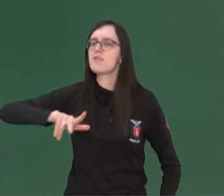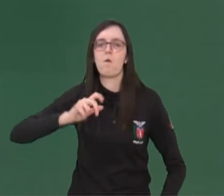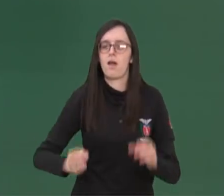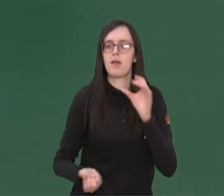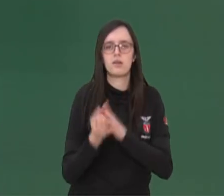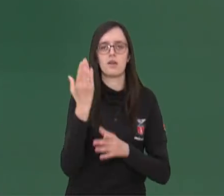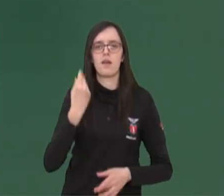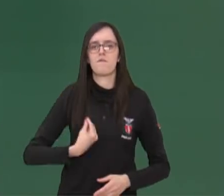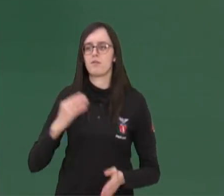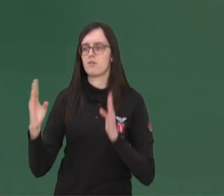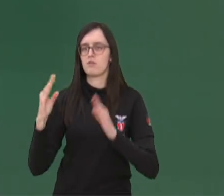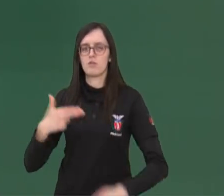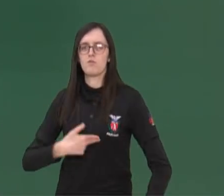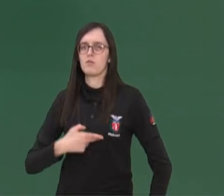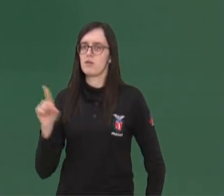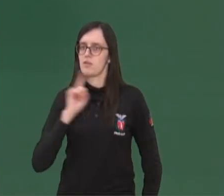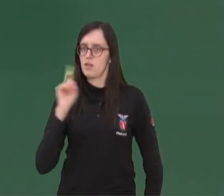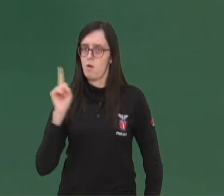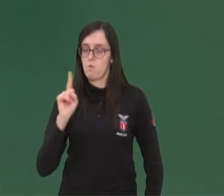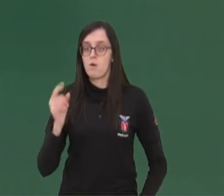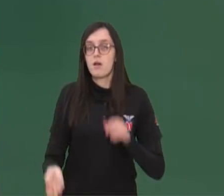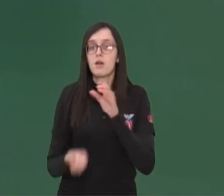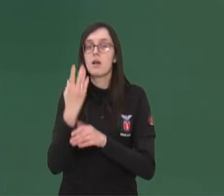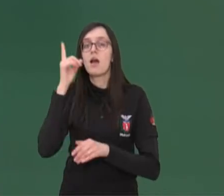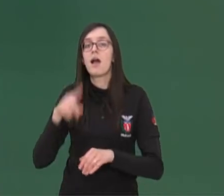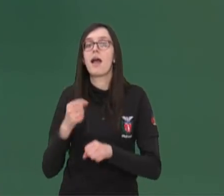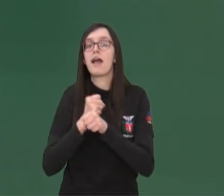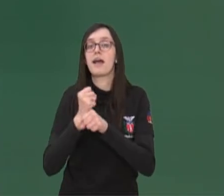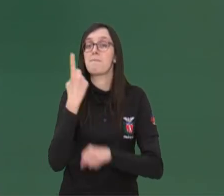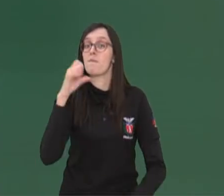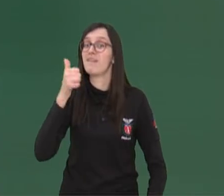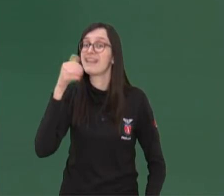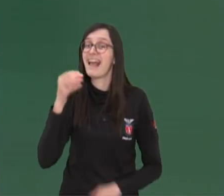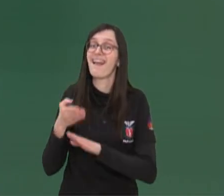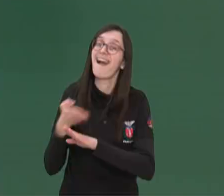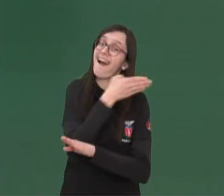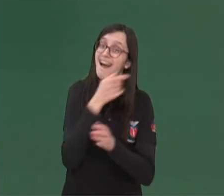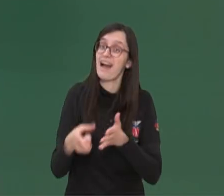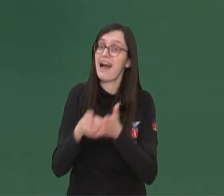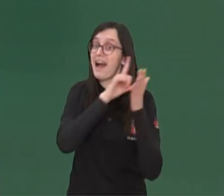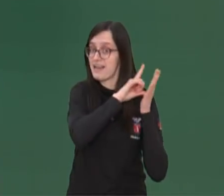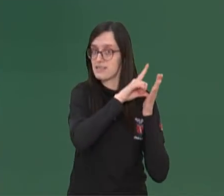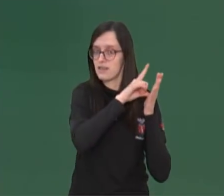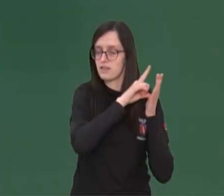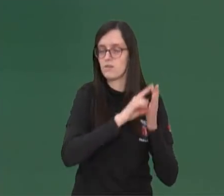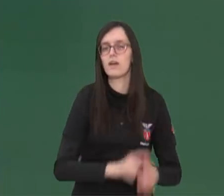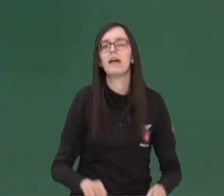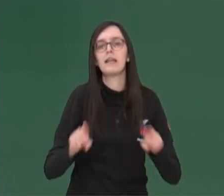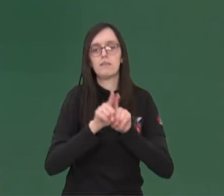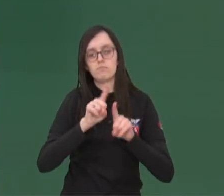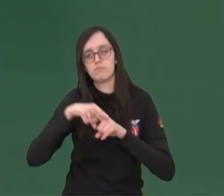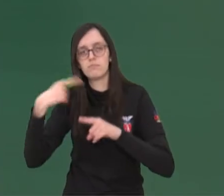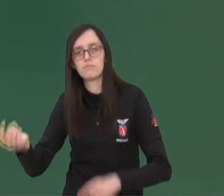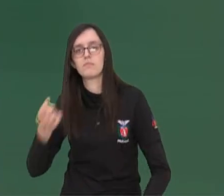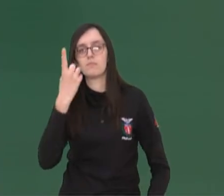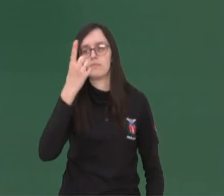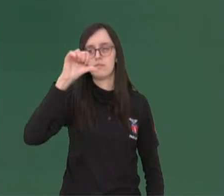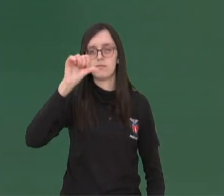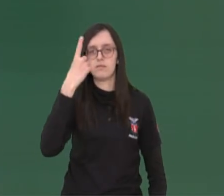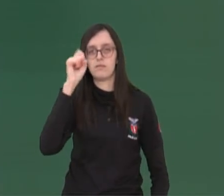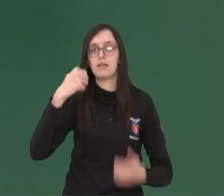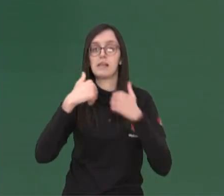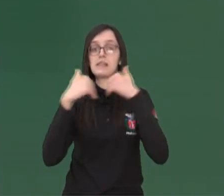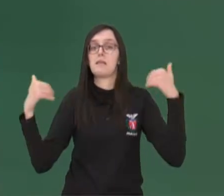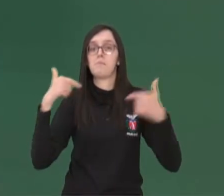foi criado no governo Getúlio Vargas. Foi criado lá em 1910. E em 1918 foi separado